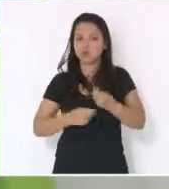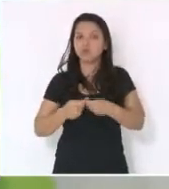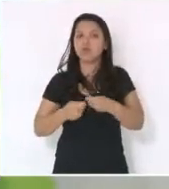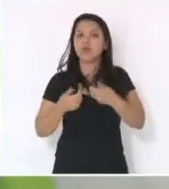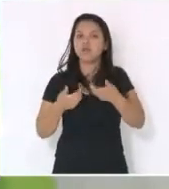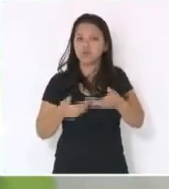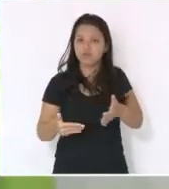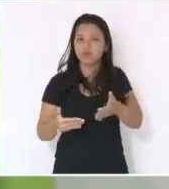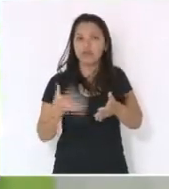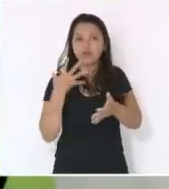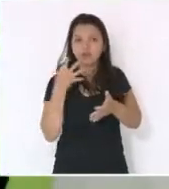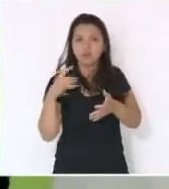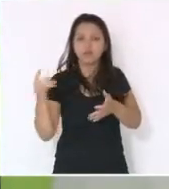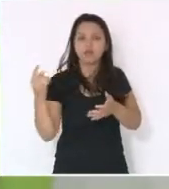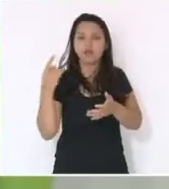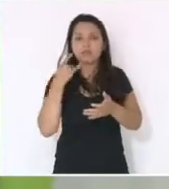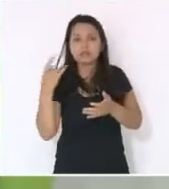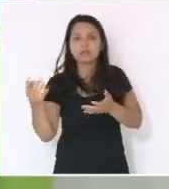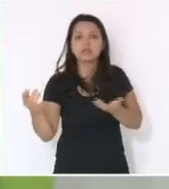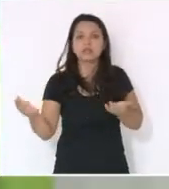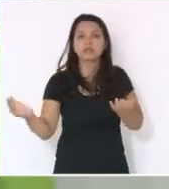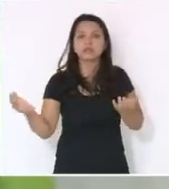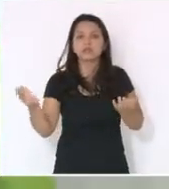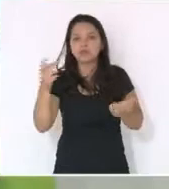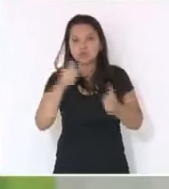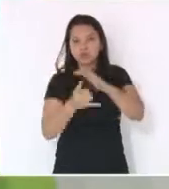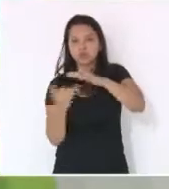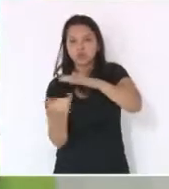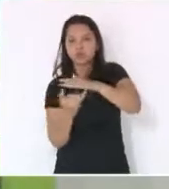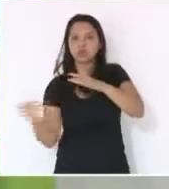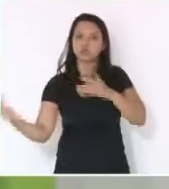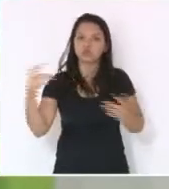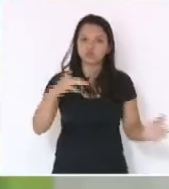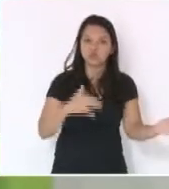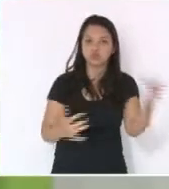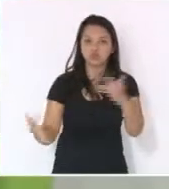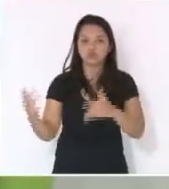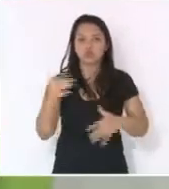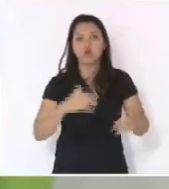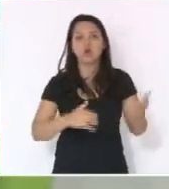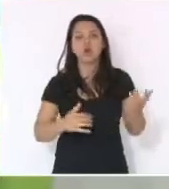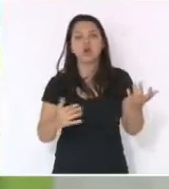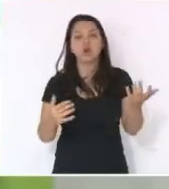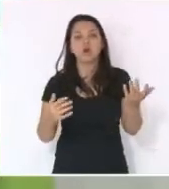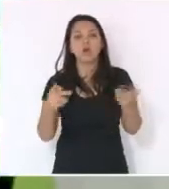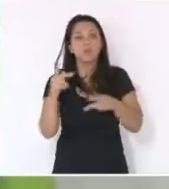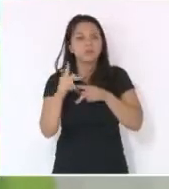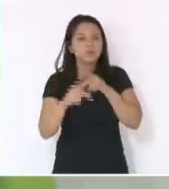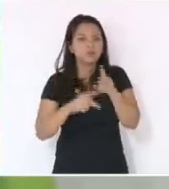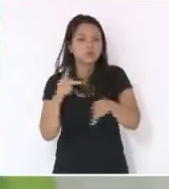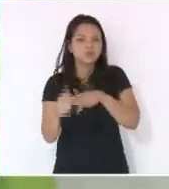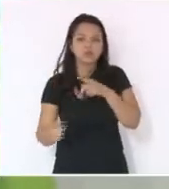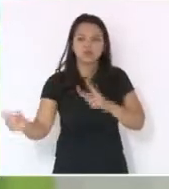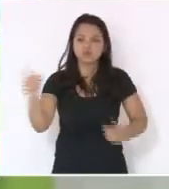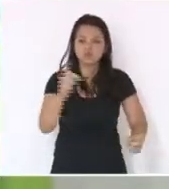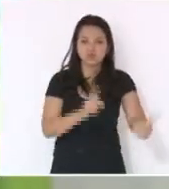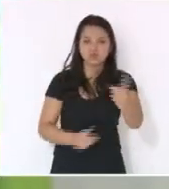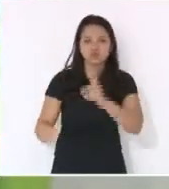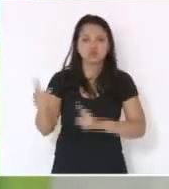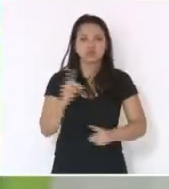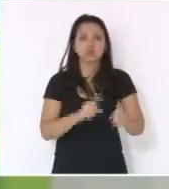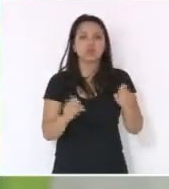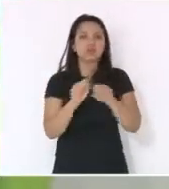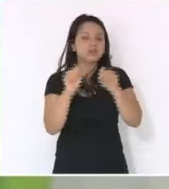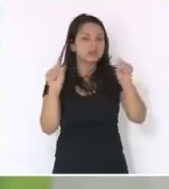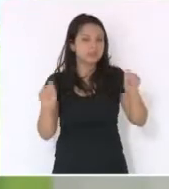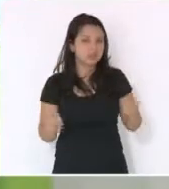nosso estado, mais indústrias, mais tradings, mais gente que vem aqui usar o nosso sistema de